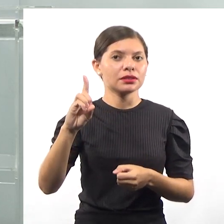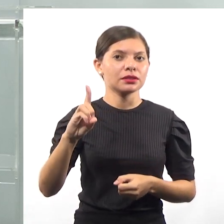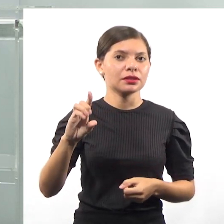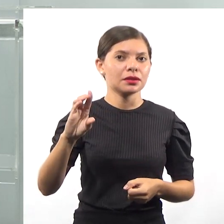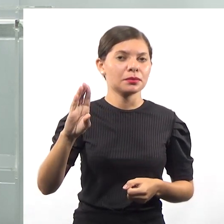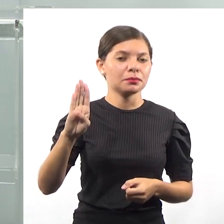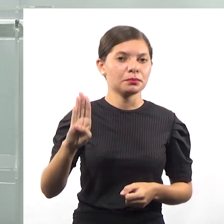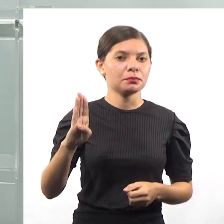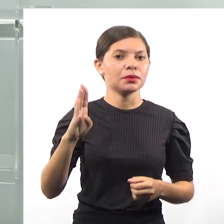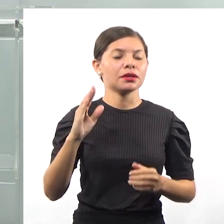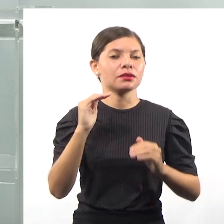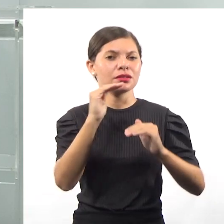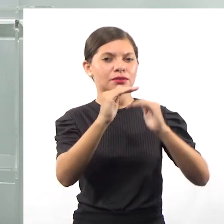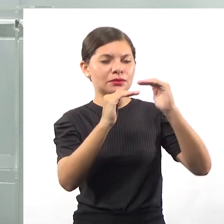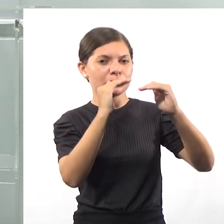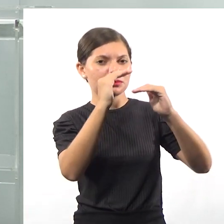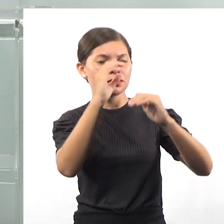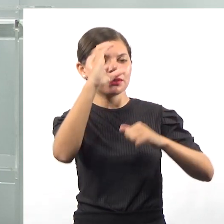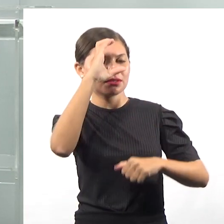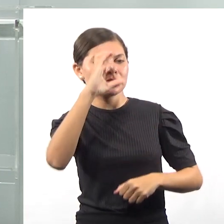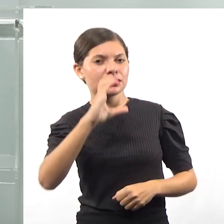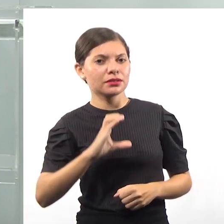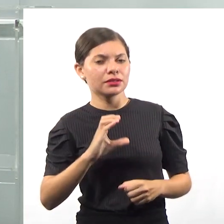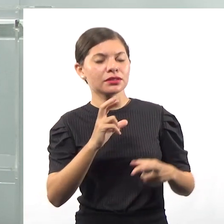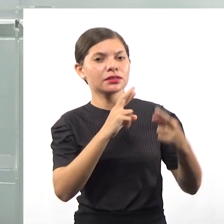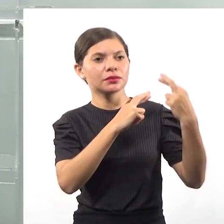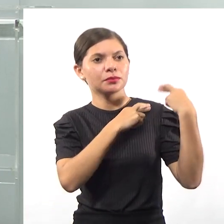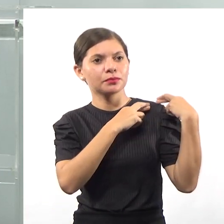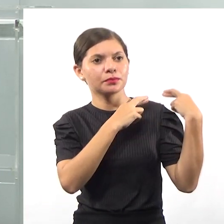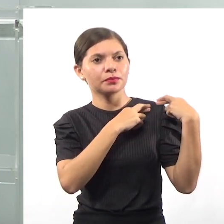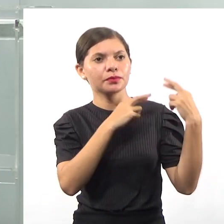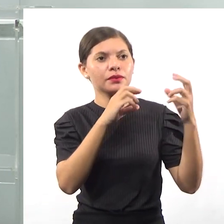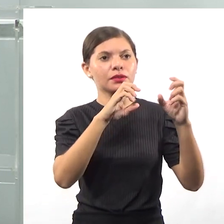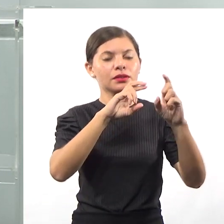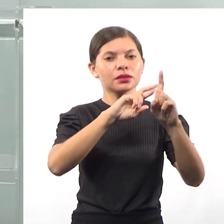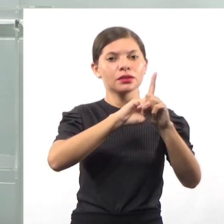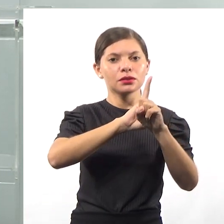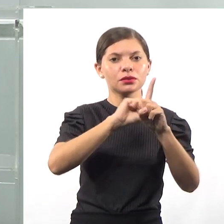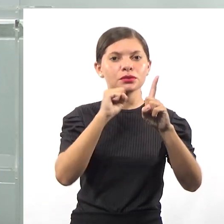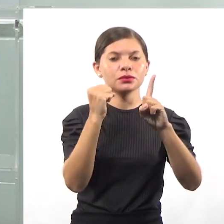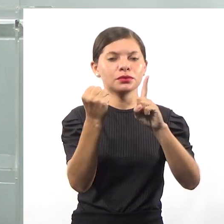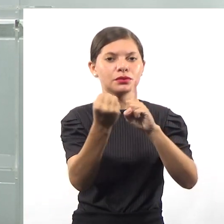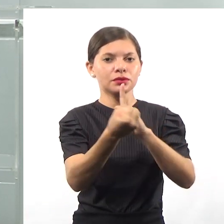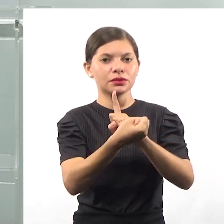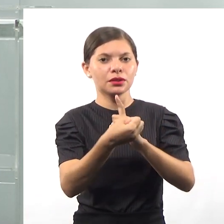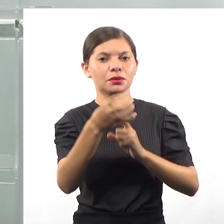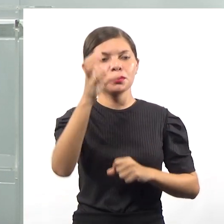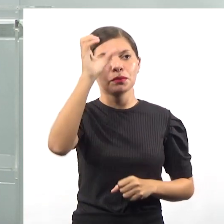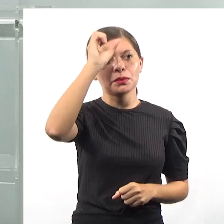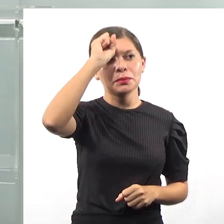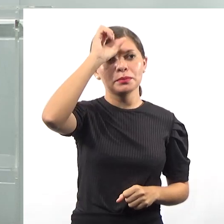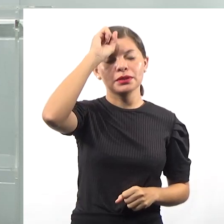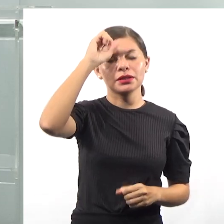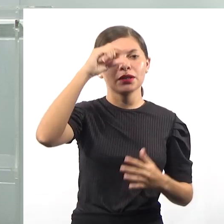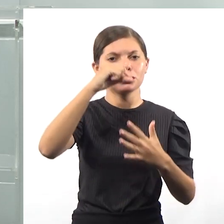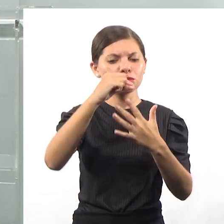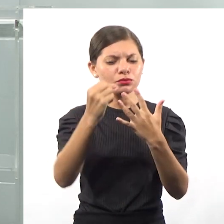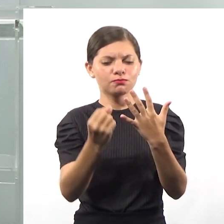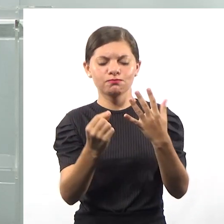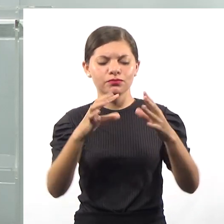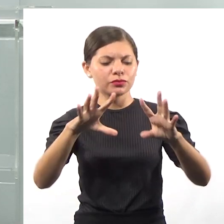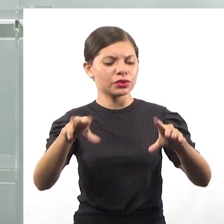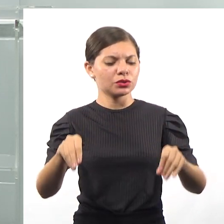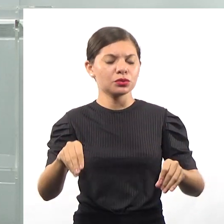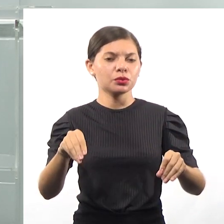da cidadania, da responsabilidade social. Então, e do aprender a aprender. Então, esses elementos, todos